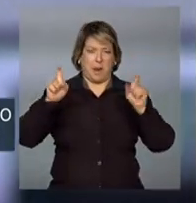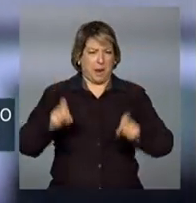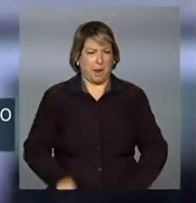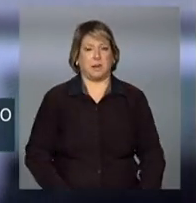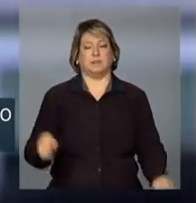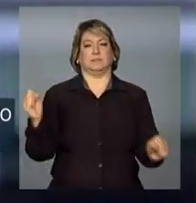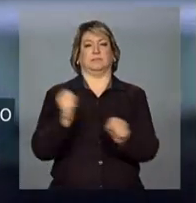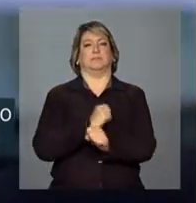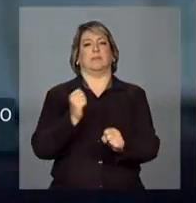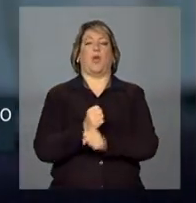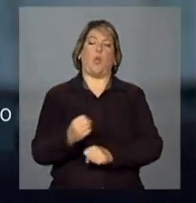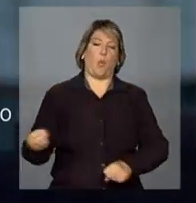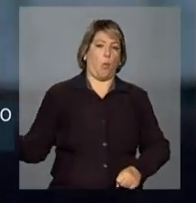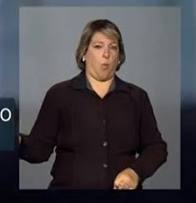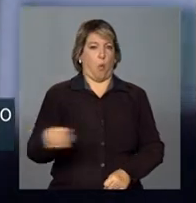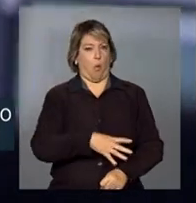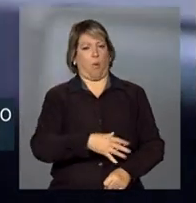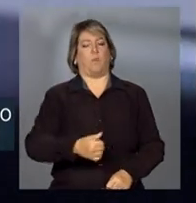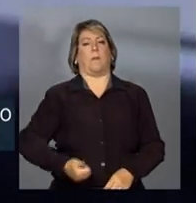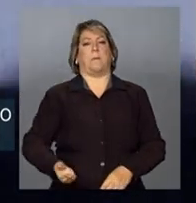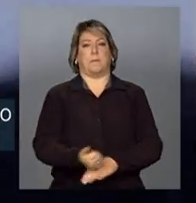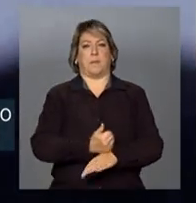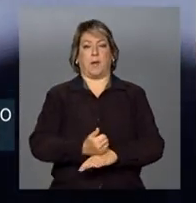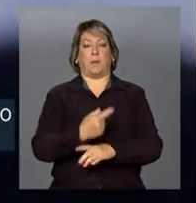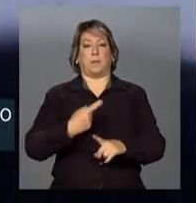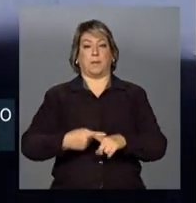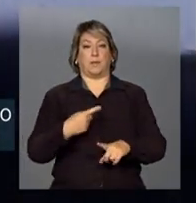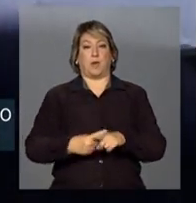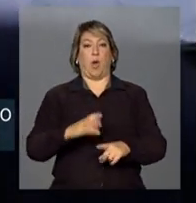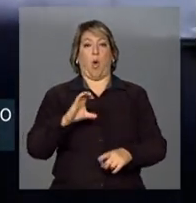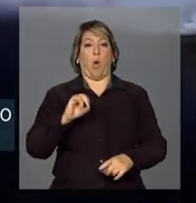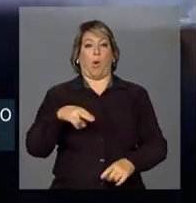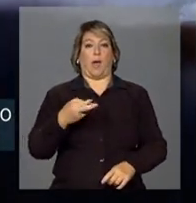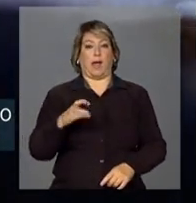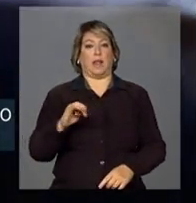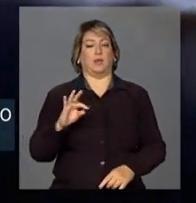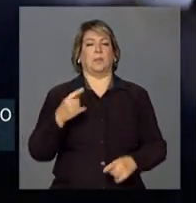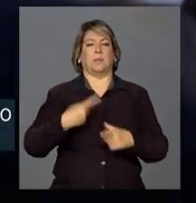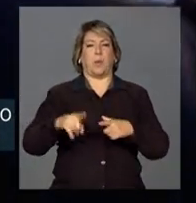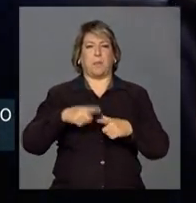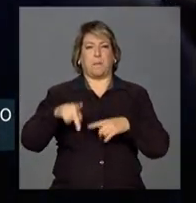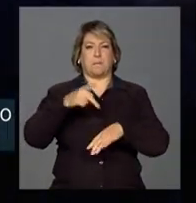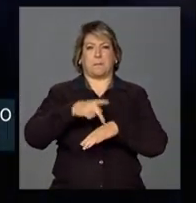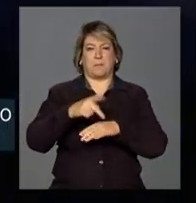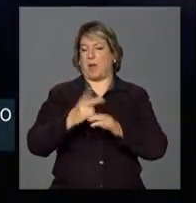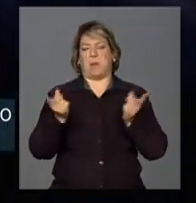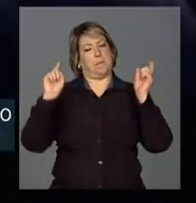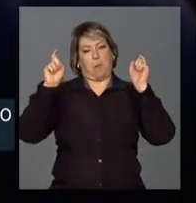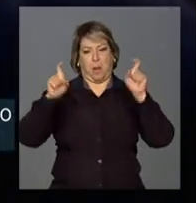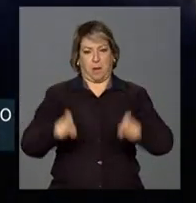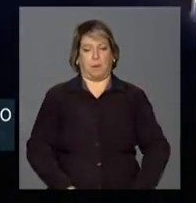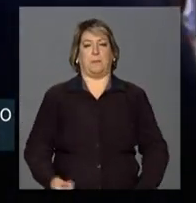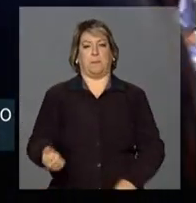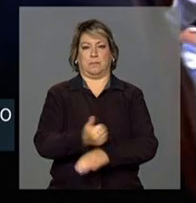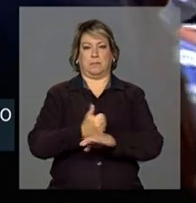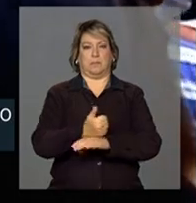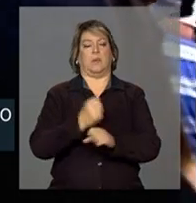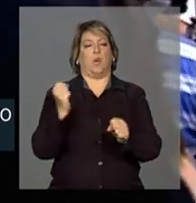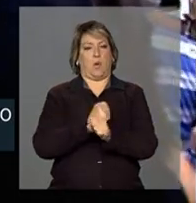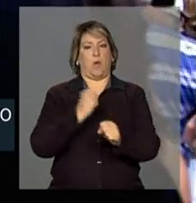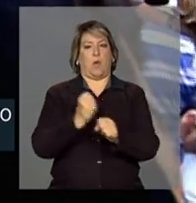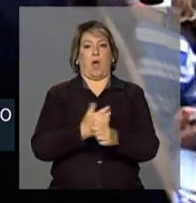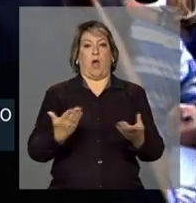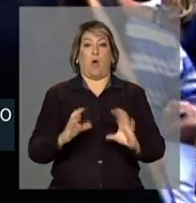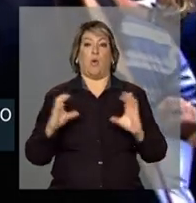muito demorado, porque a armação de concreto do estádio estava comprometida. Além disso, há todo um conceito